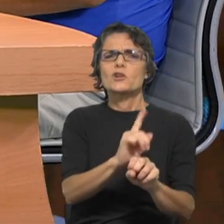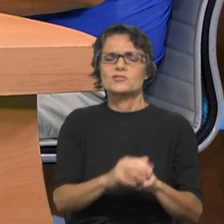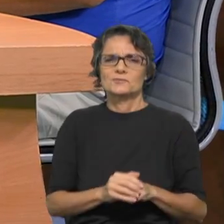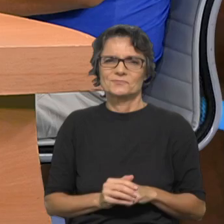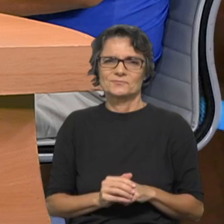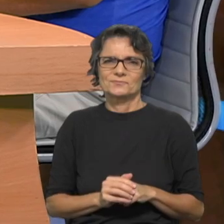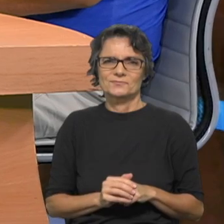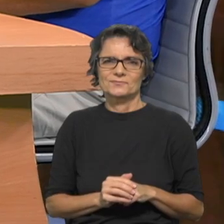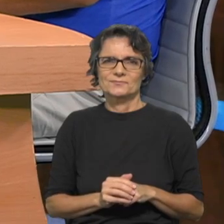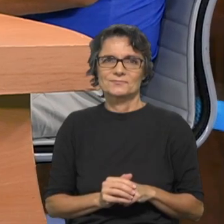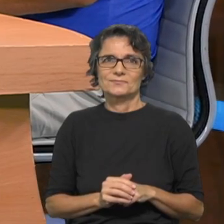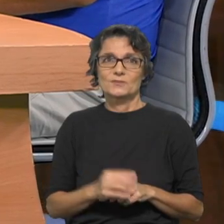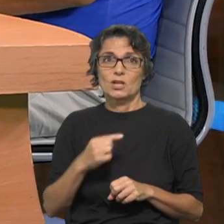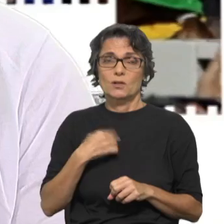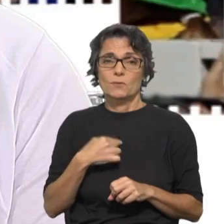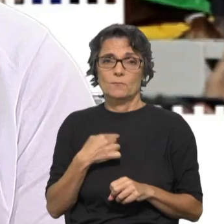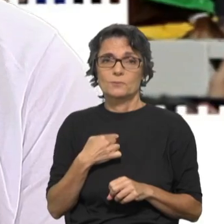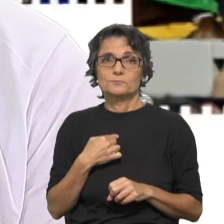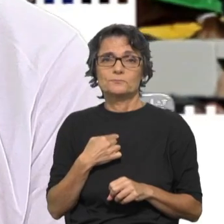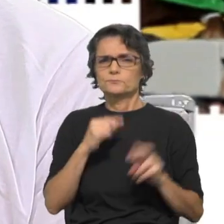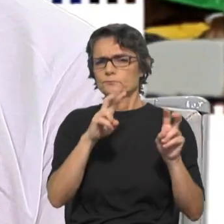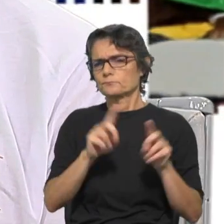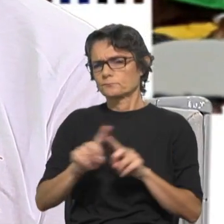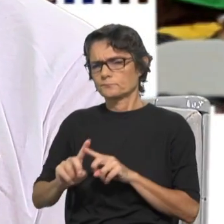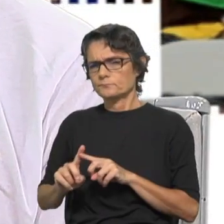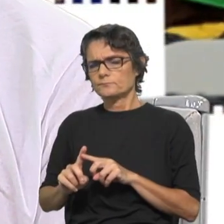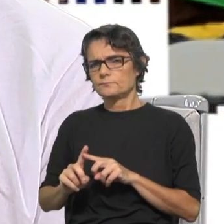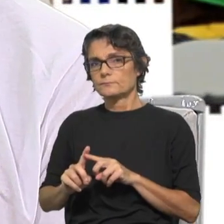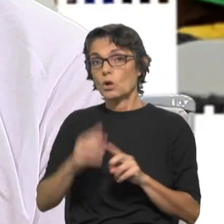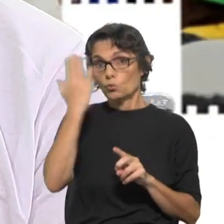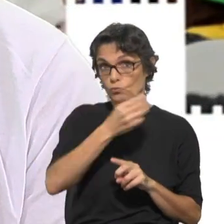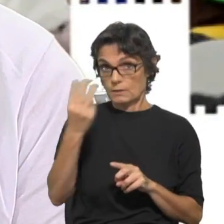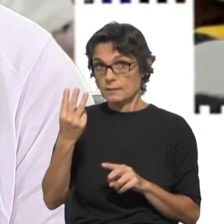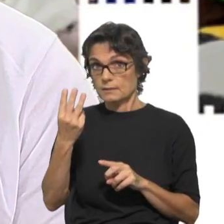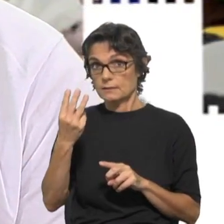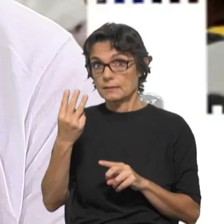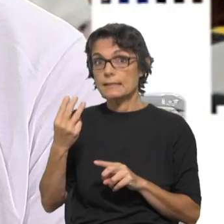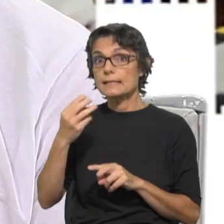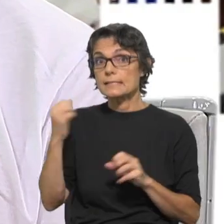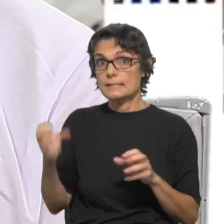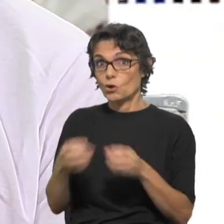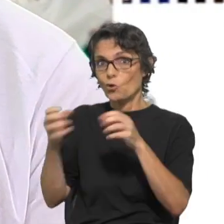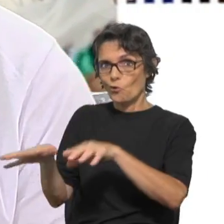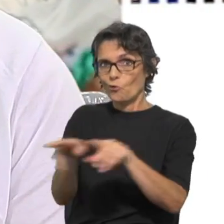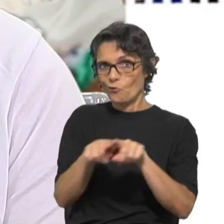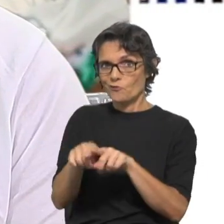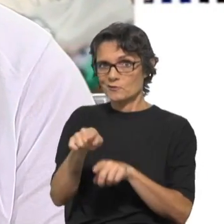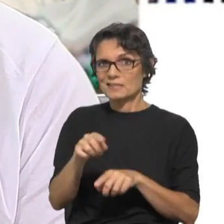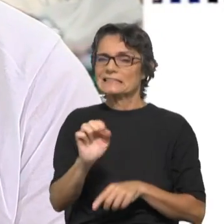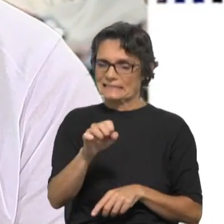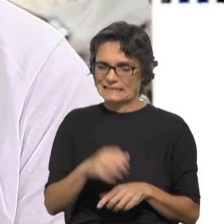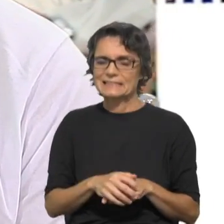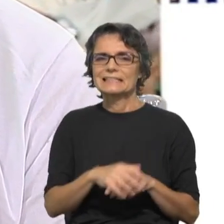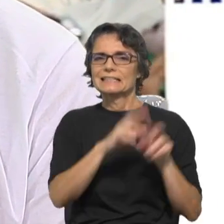também vários temas, nomeadamente também... Nos 3 dias do convívio? Exatamente, em